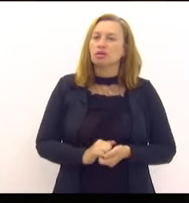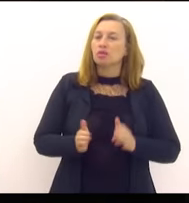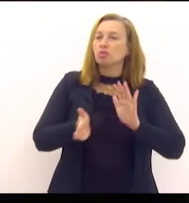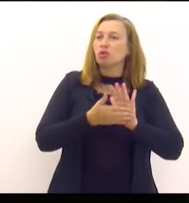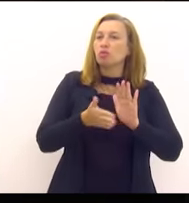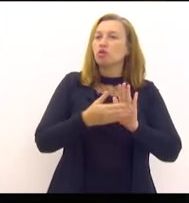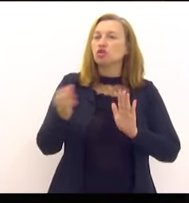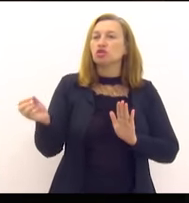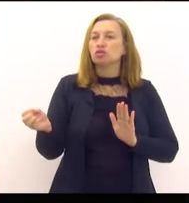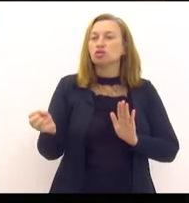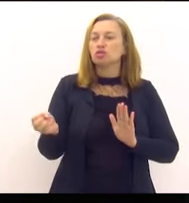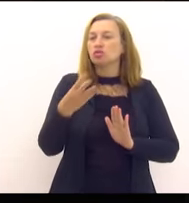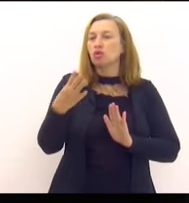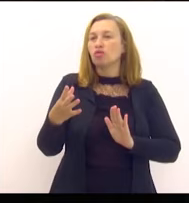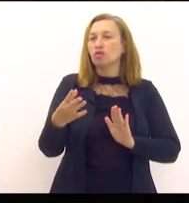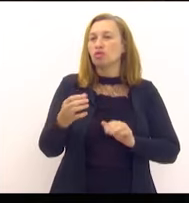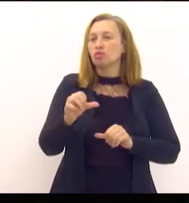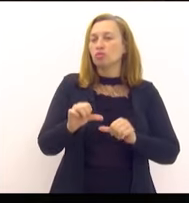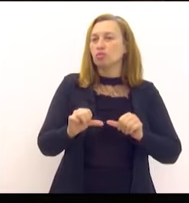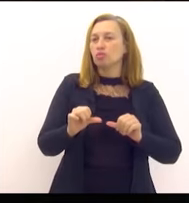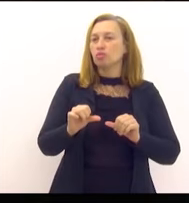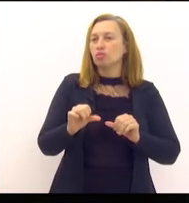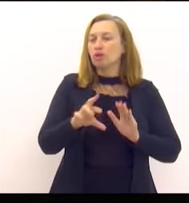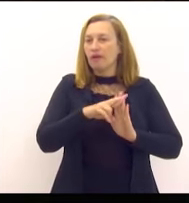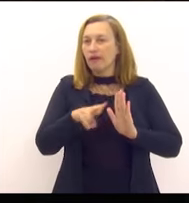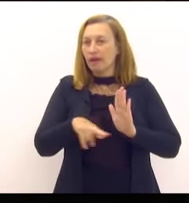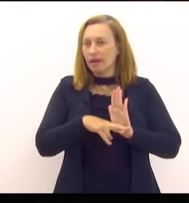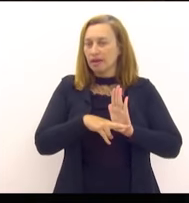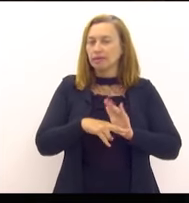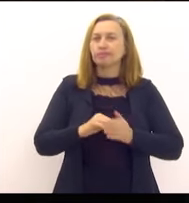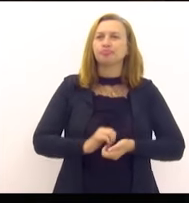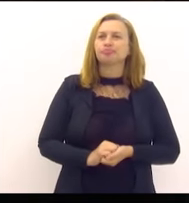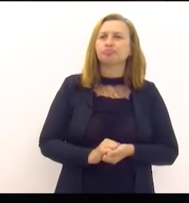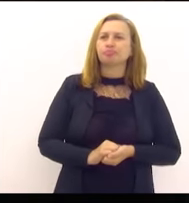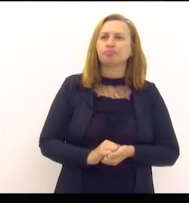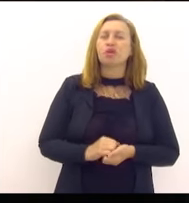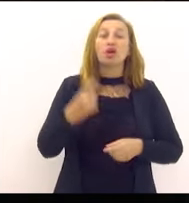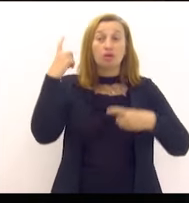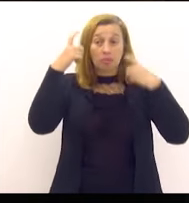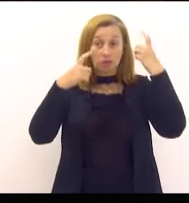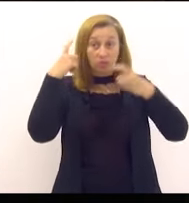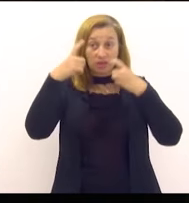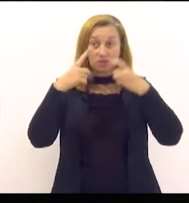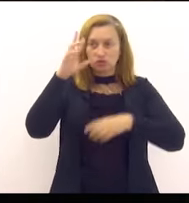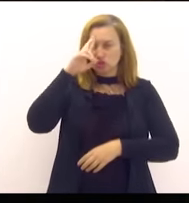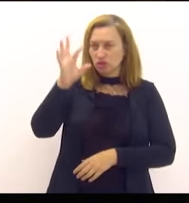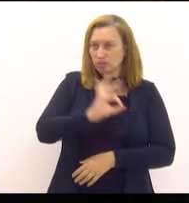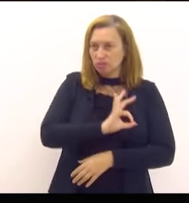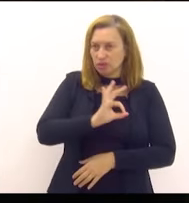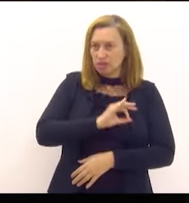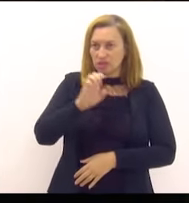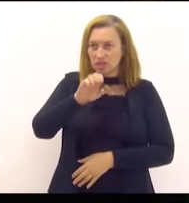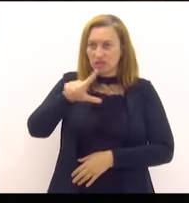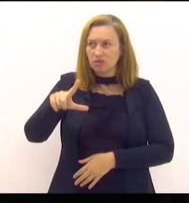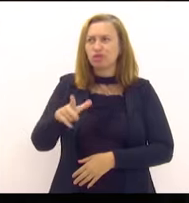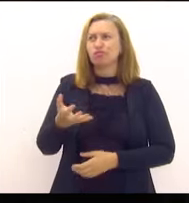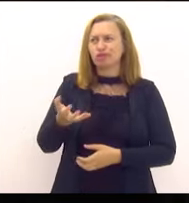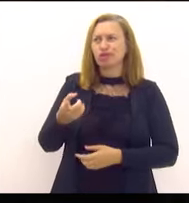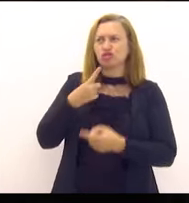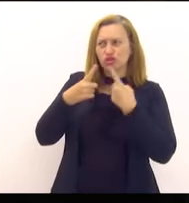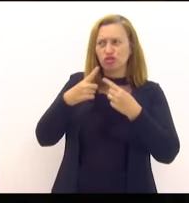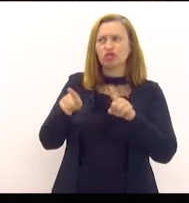outra mudança, além da mudança no critério para ocupação do cargo de chefe da Polícia Civil, que eu também queria